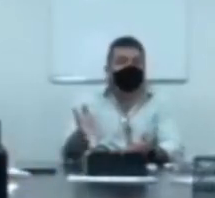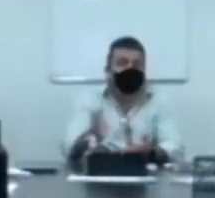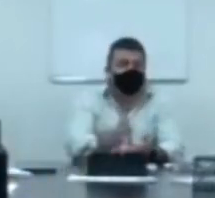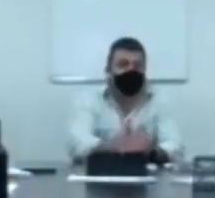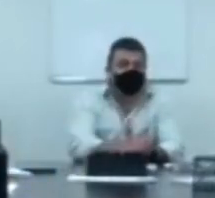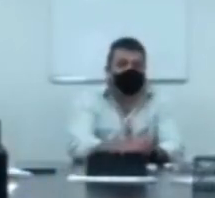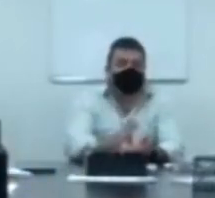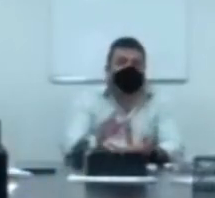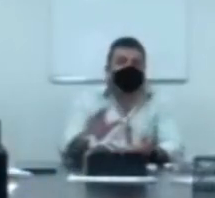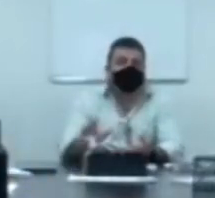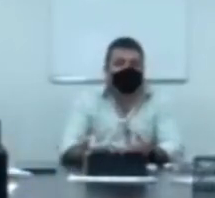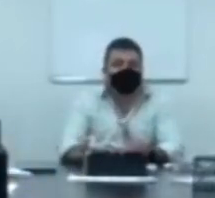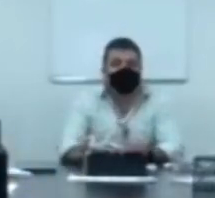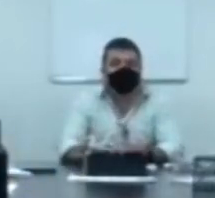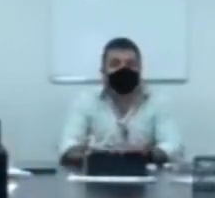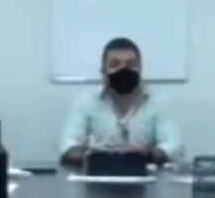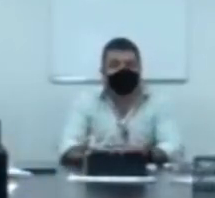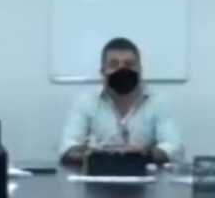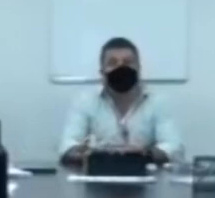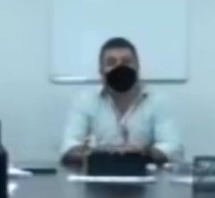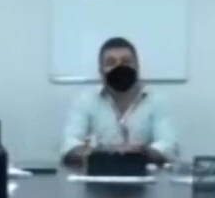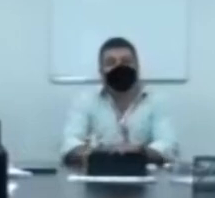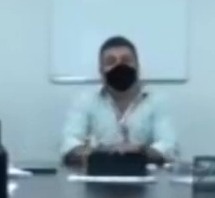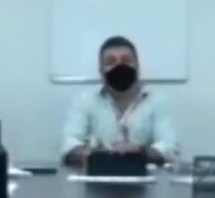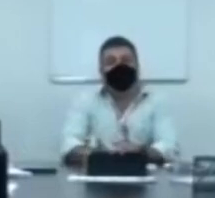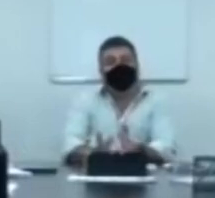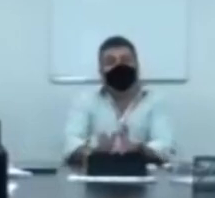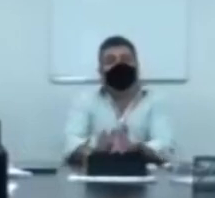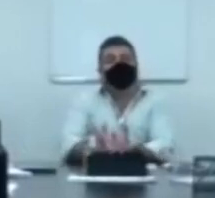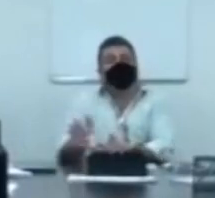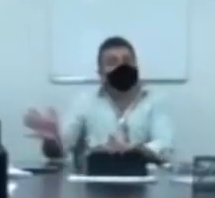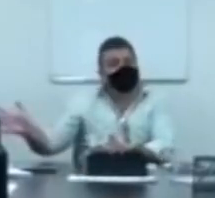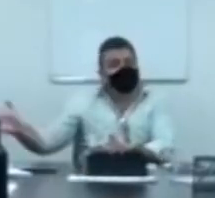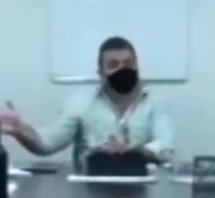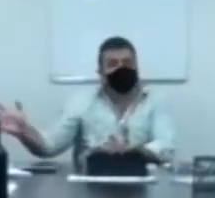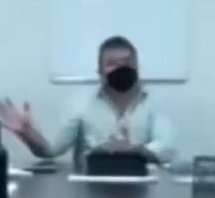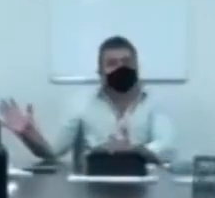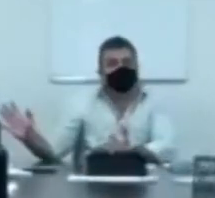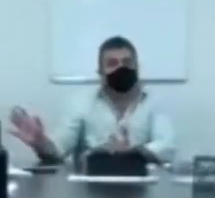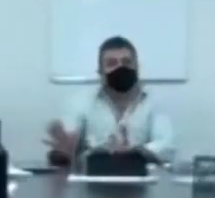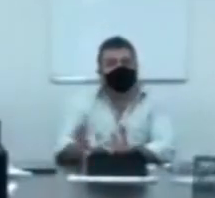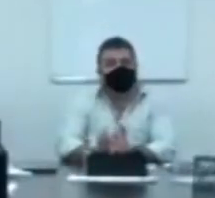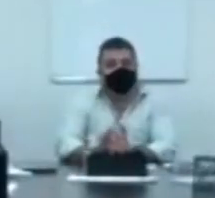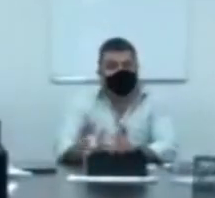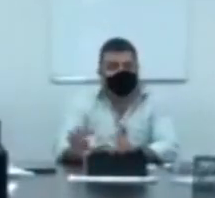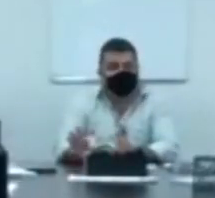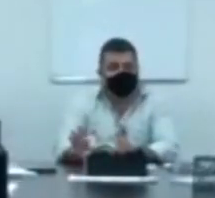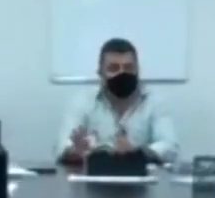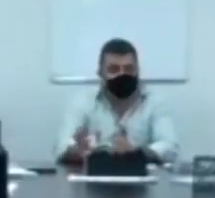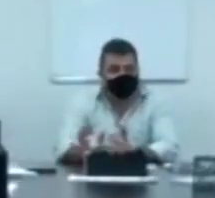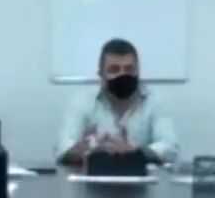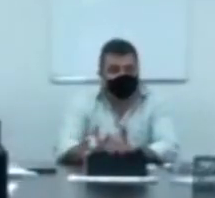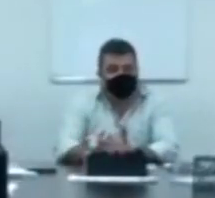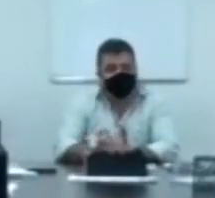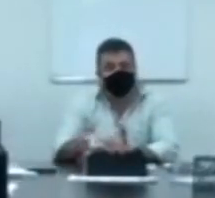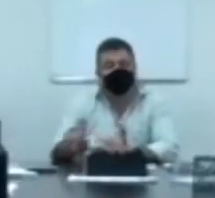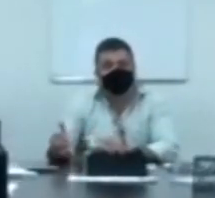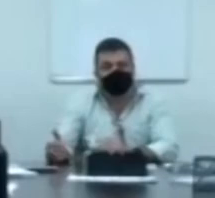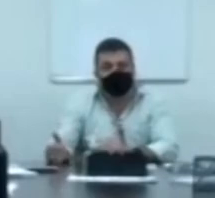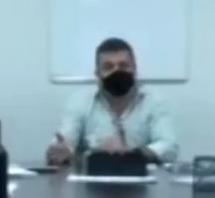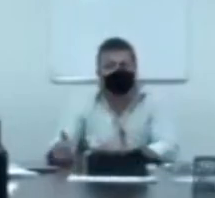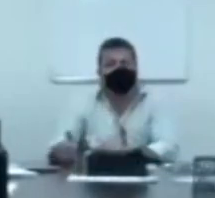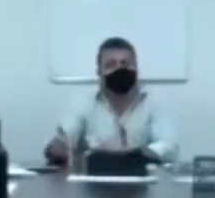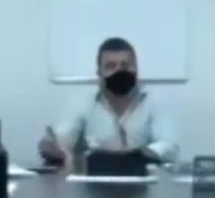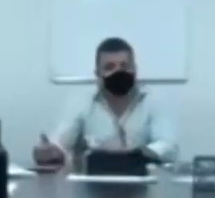o Instituto G paciente concorrentes eram se caminhar nesse sentido eu acho que a gente vai ter um